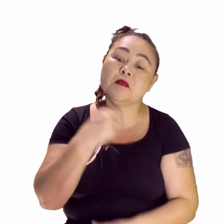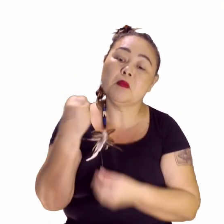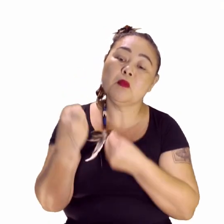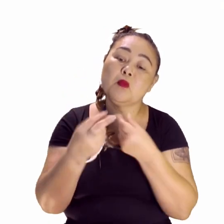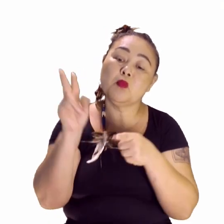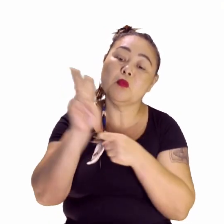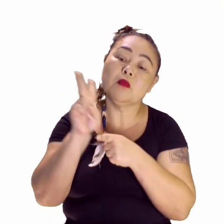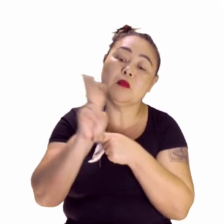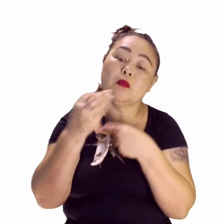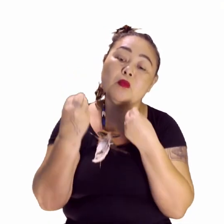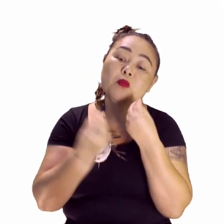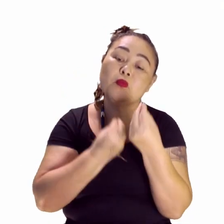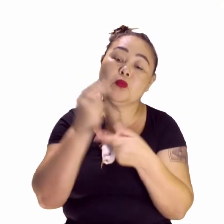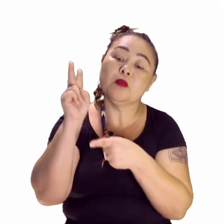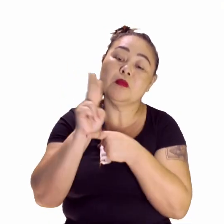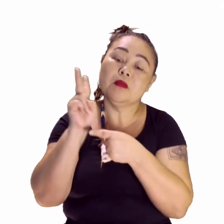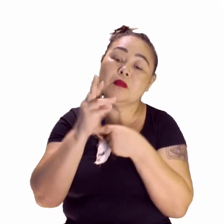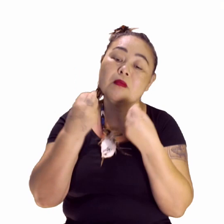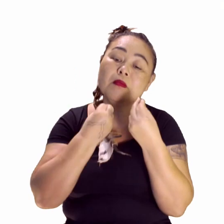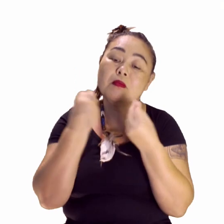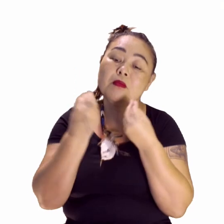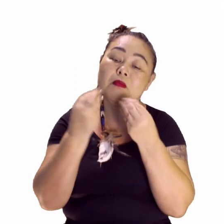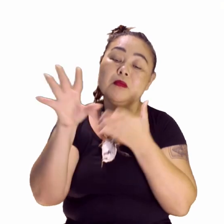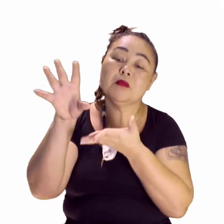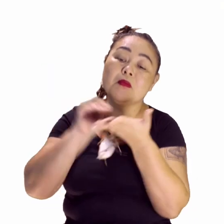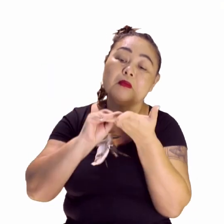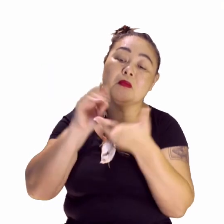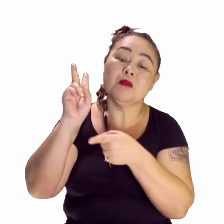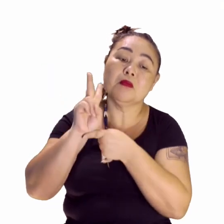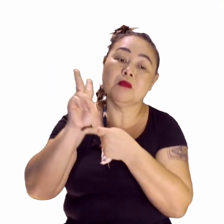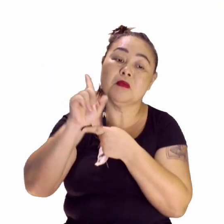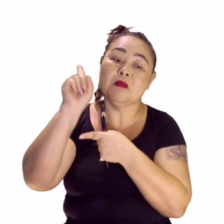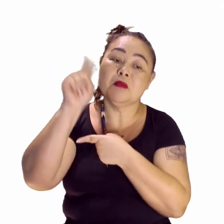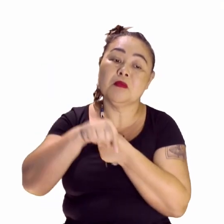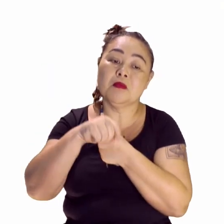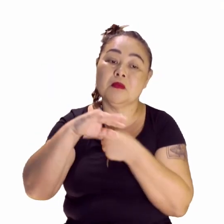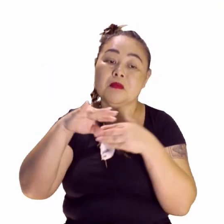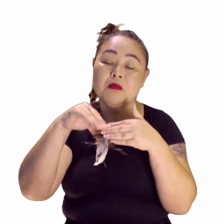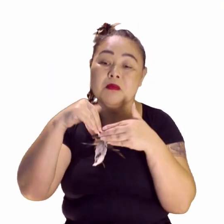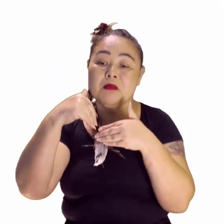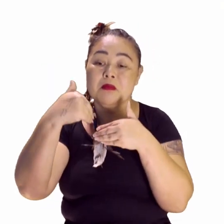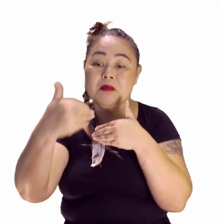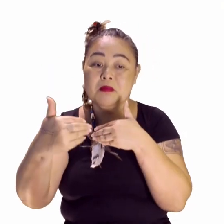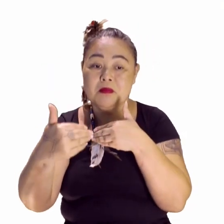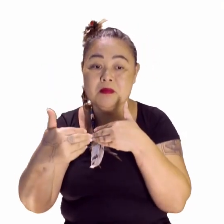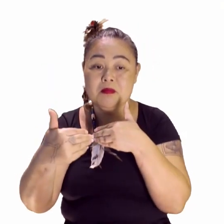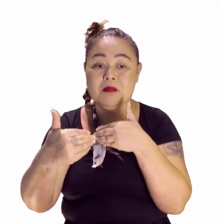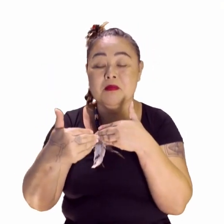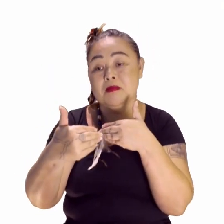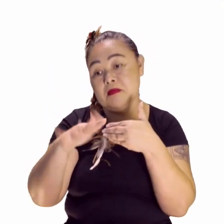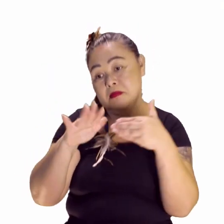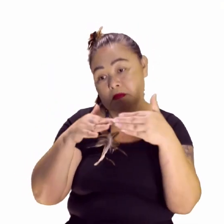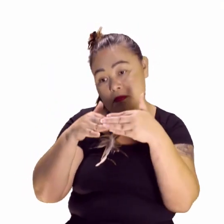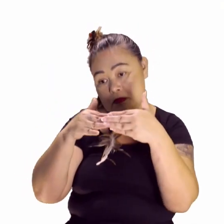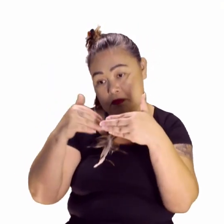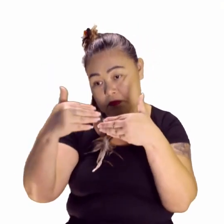produtividade, Rogério. Exato, é o modelo produtivo, né? É um modelo produtivo. Ele é semi-extensivo, ele